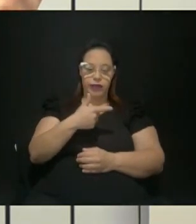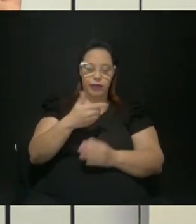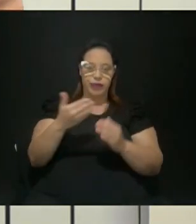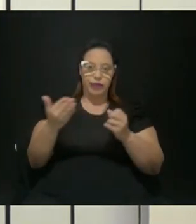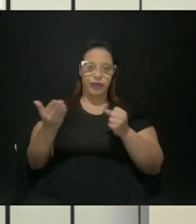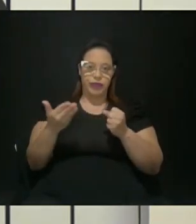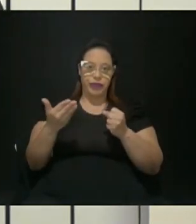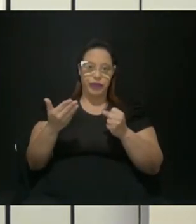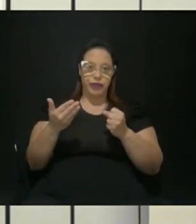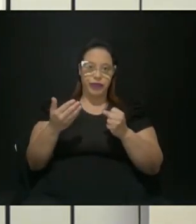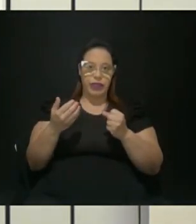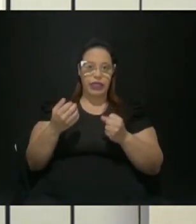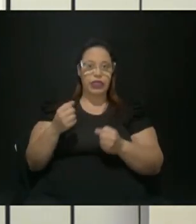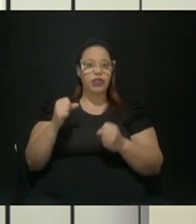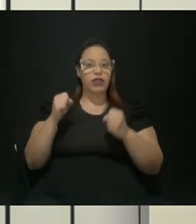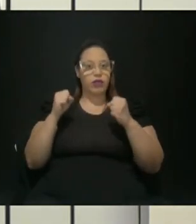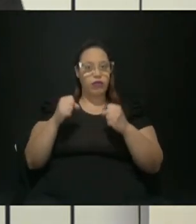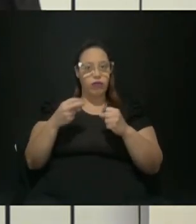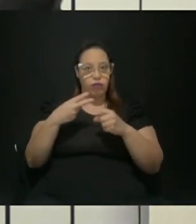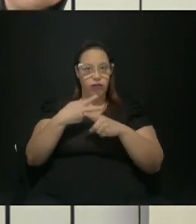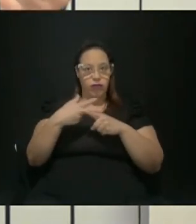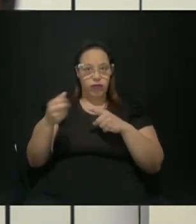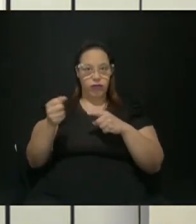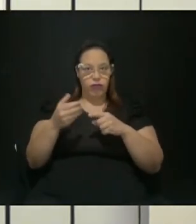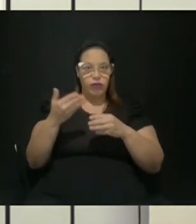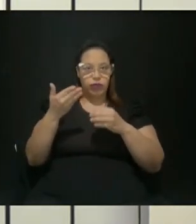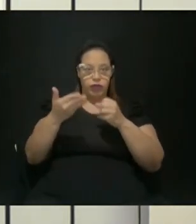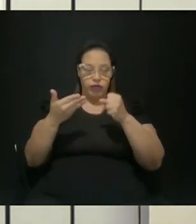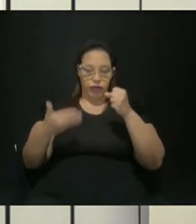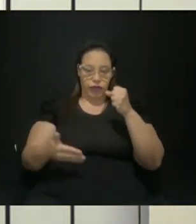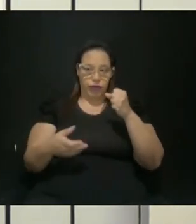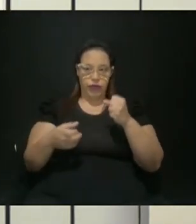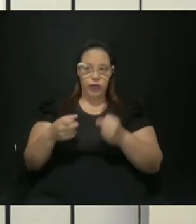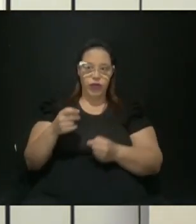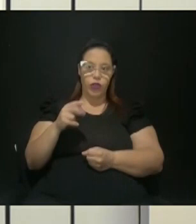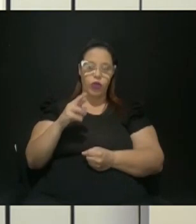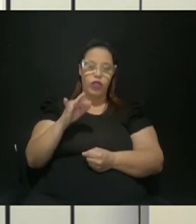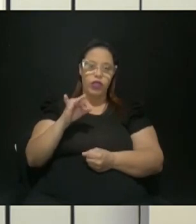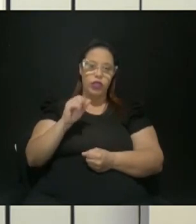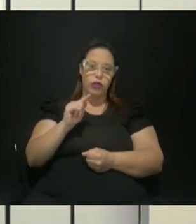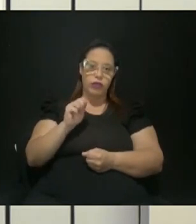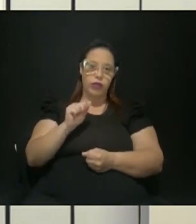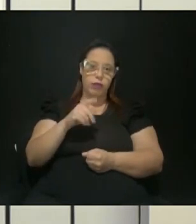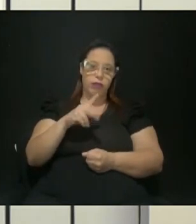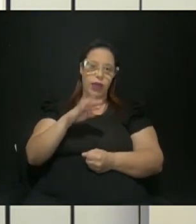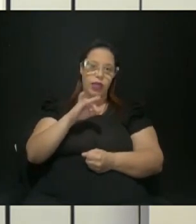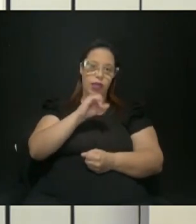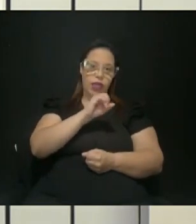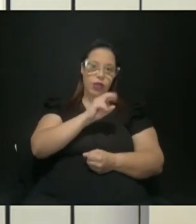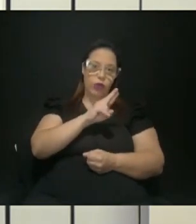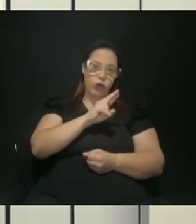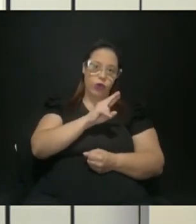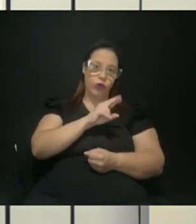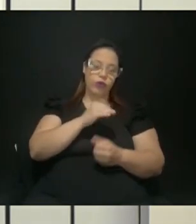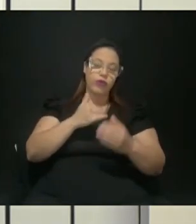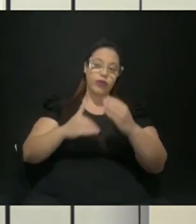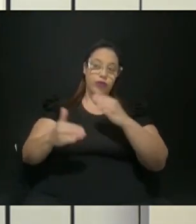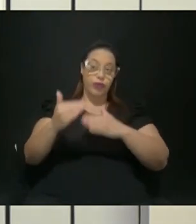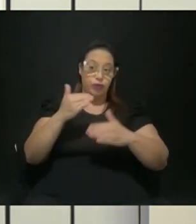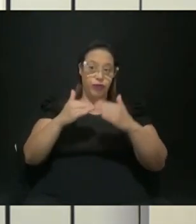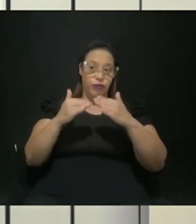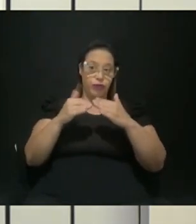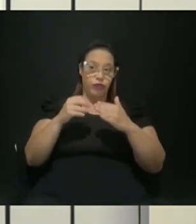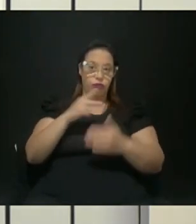ainda pode perder 2 posições para o Coritiba e o Paysandu, que ainda jogam na rodada. A Ponte volta a